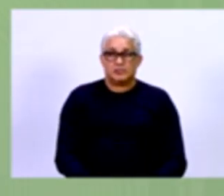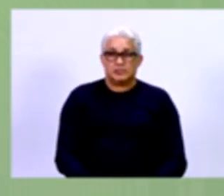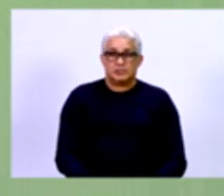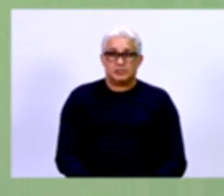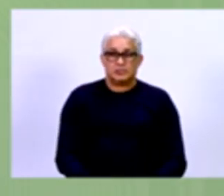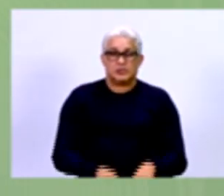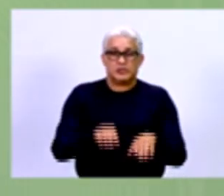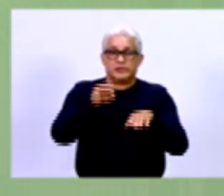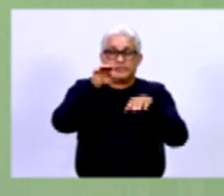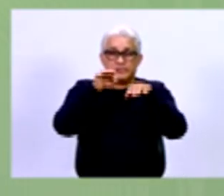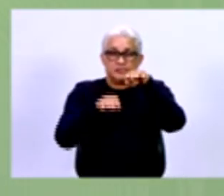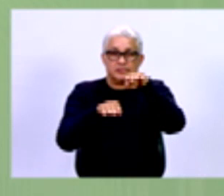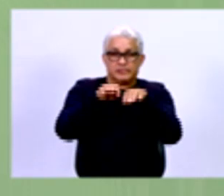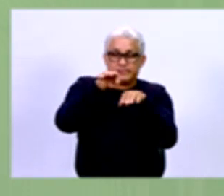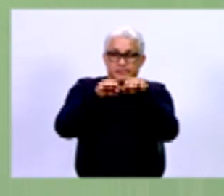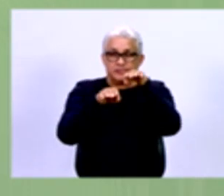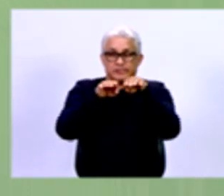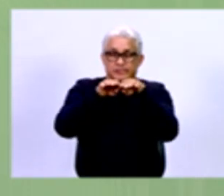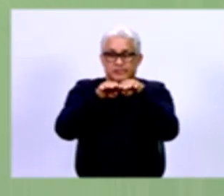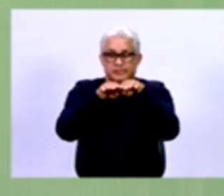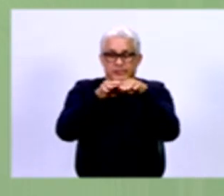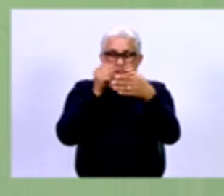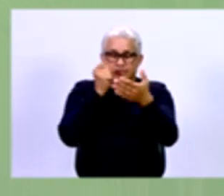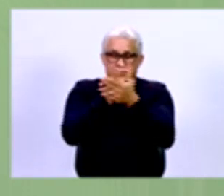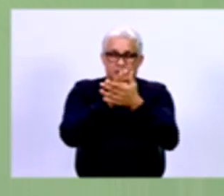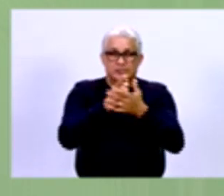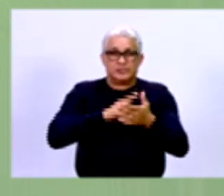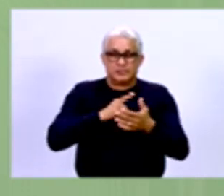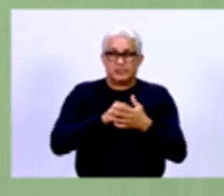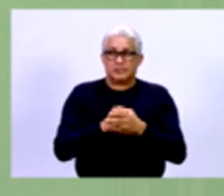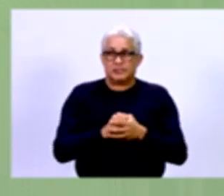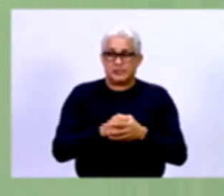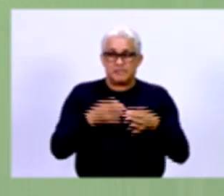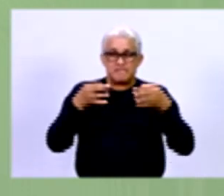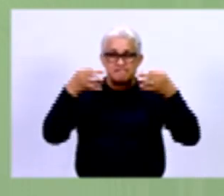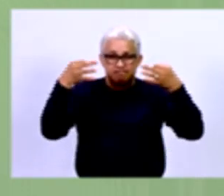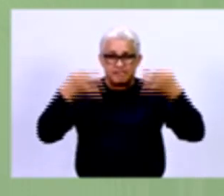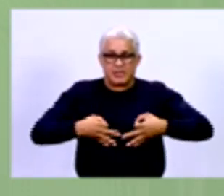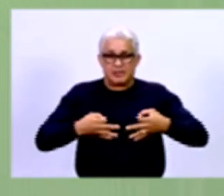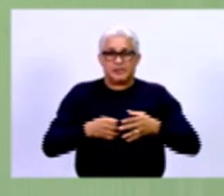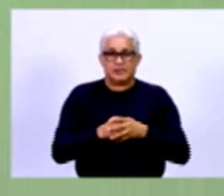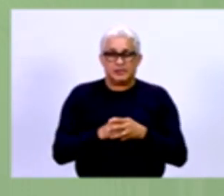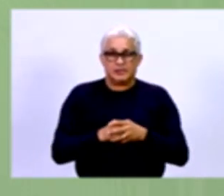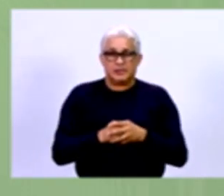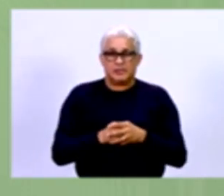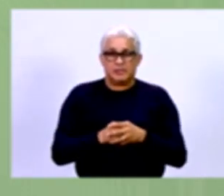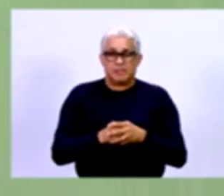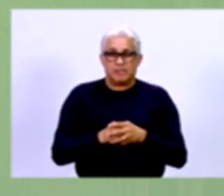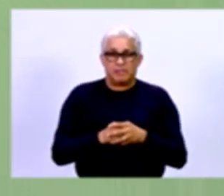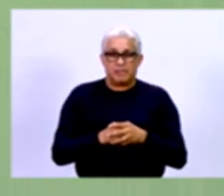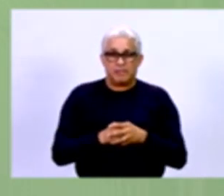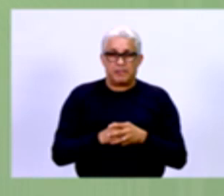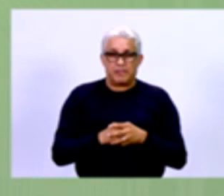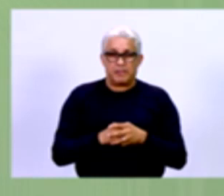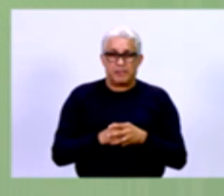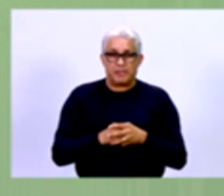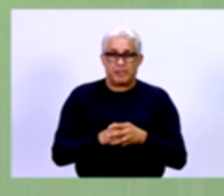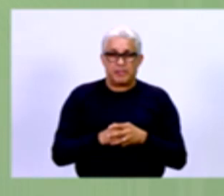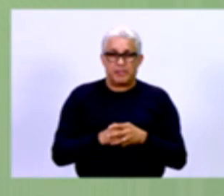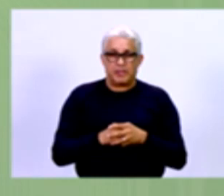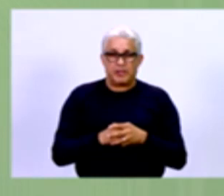esse equilíbrio, então o equilíbrio do balanço de pagamento de forma mais precisa, ela é dada